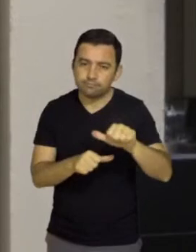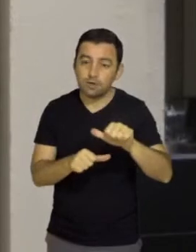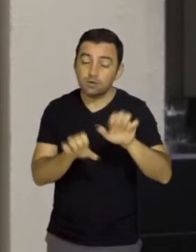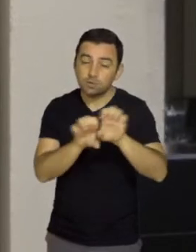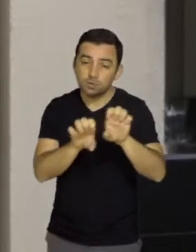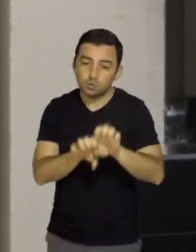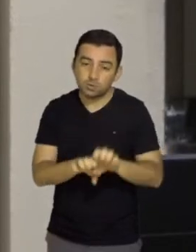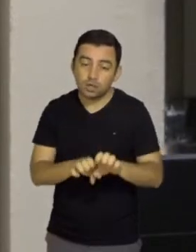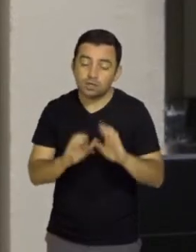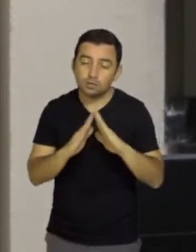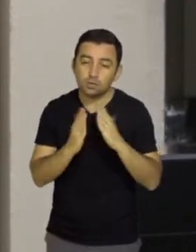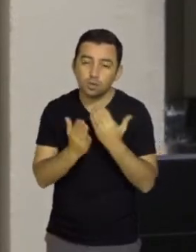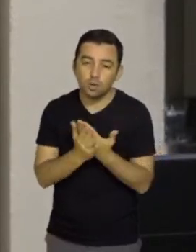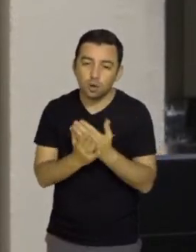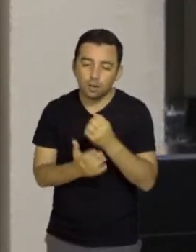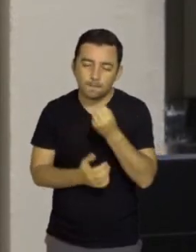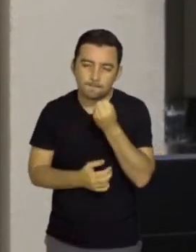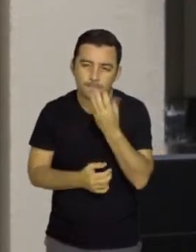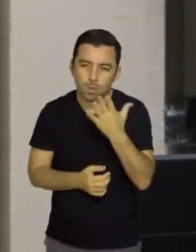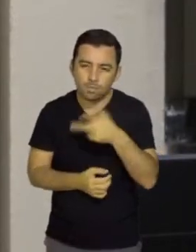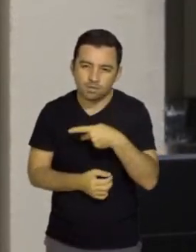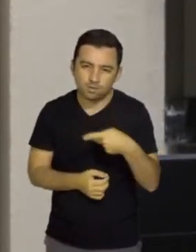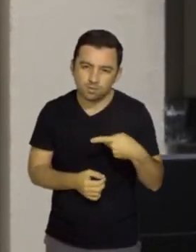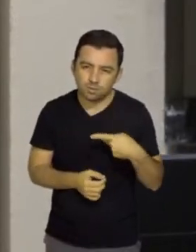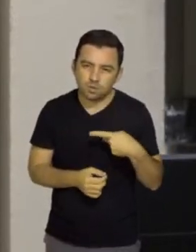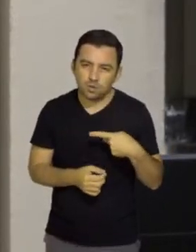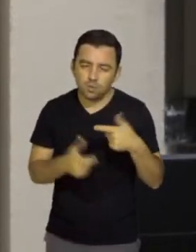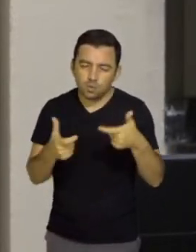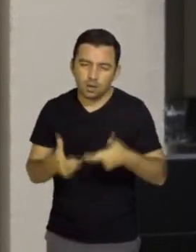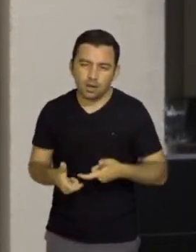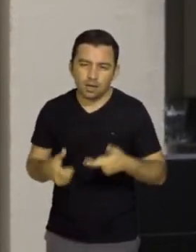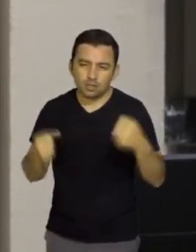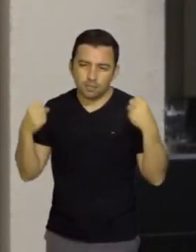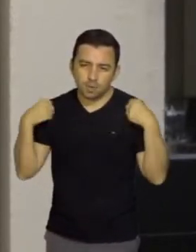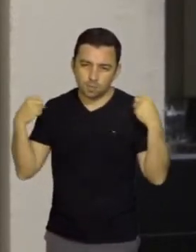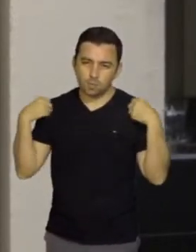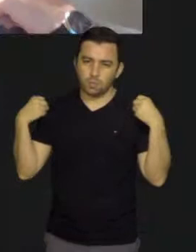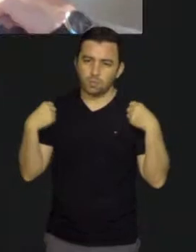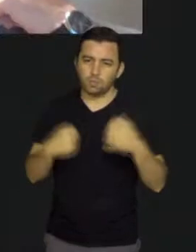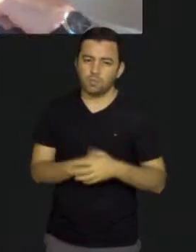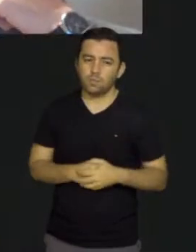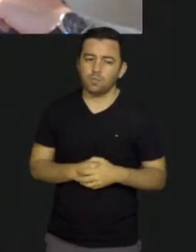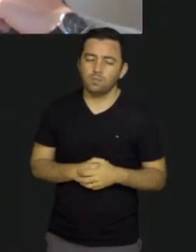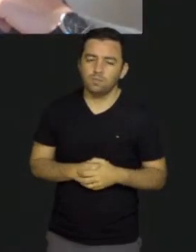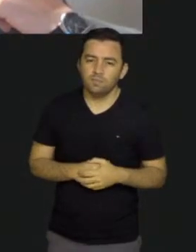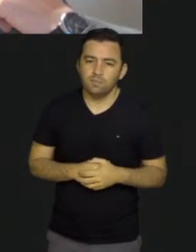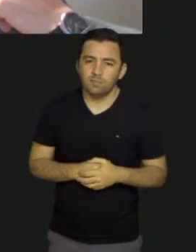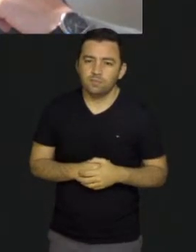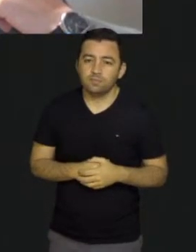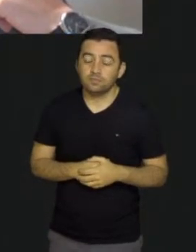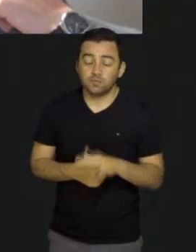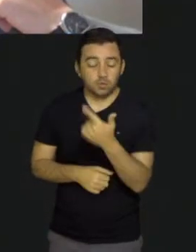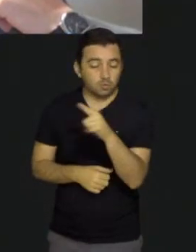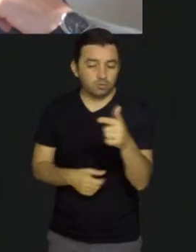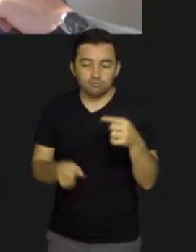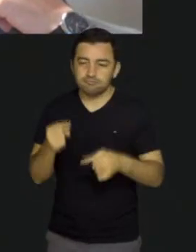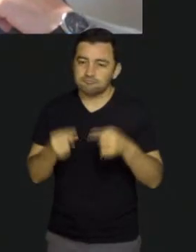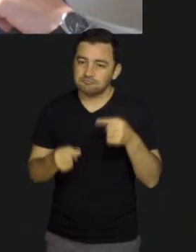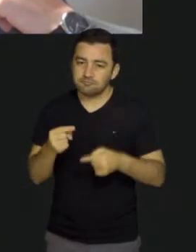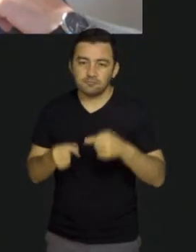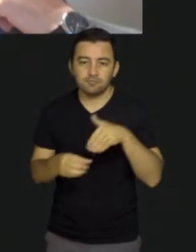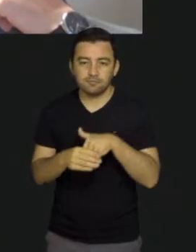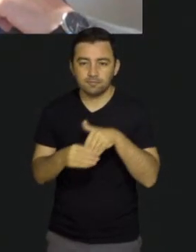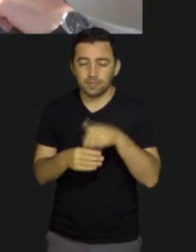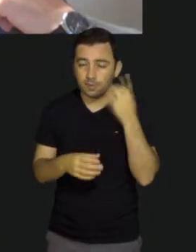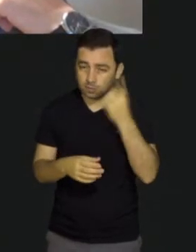Escola Básica Bom Pastor, localizada no município de Chapecó. Em discussão. Não havendo quem queira discutir, em votação. Deputados